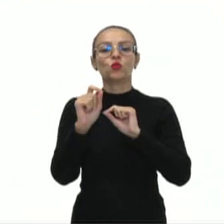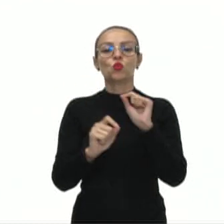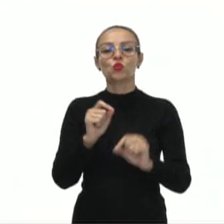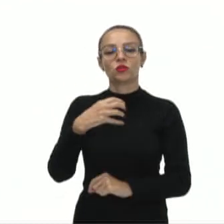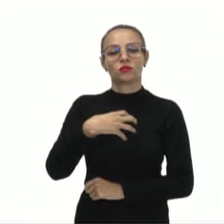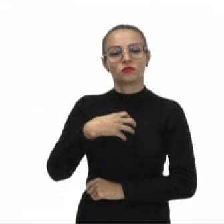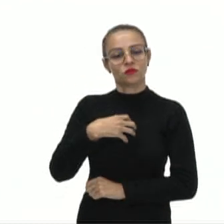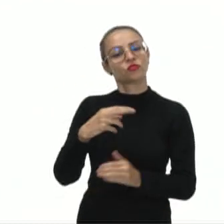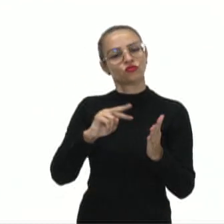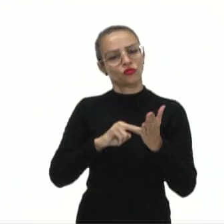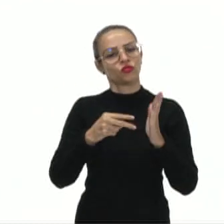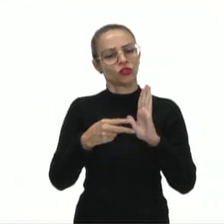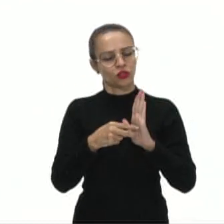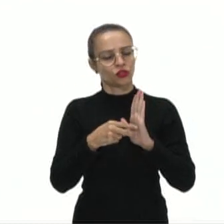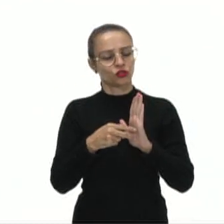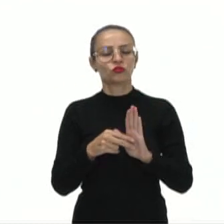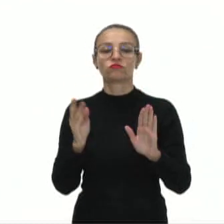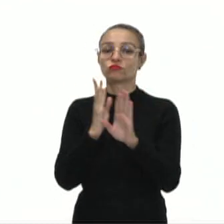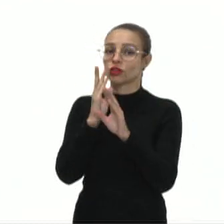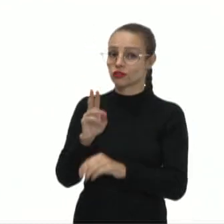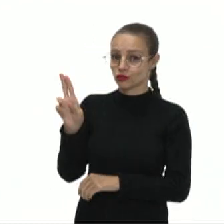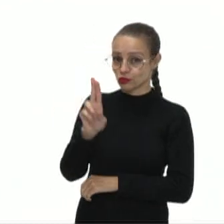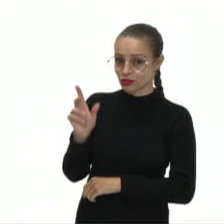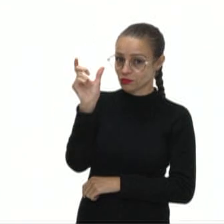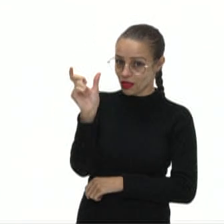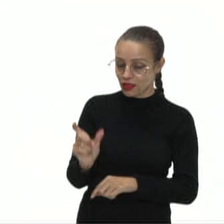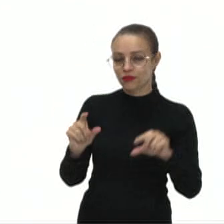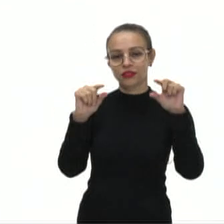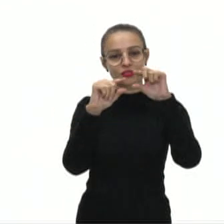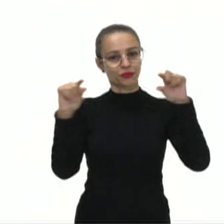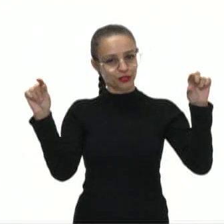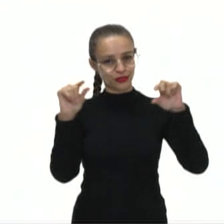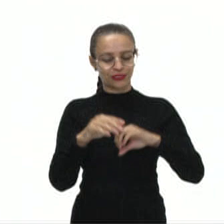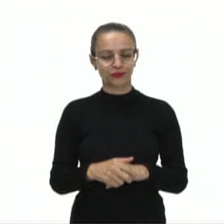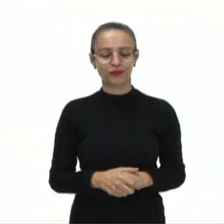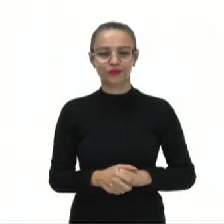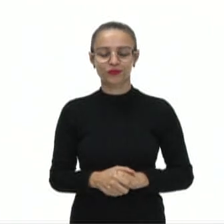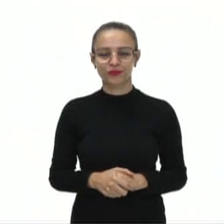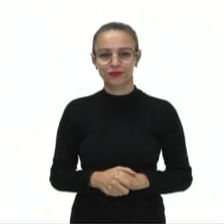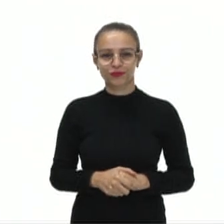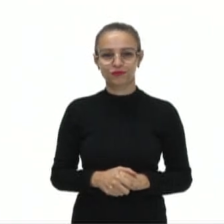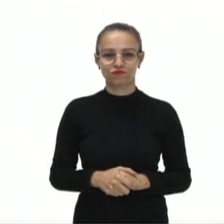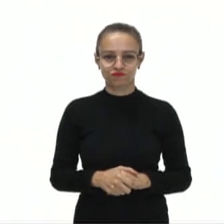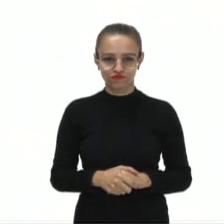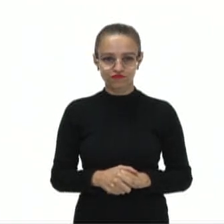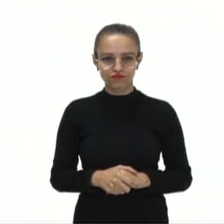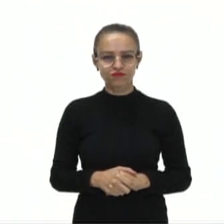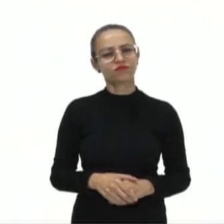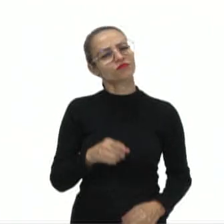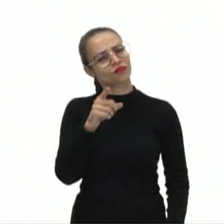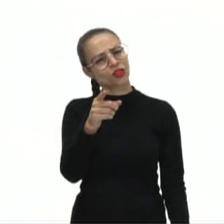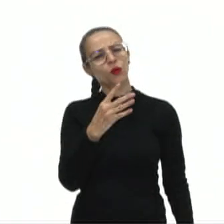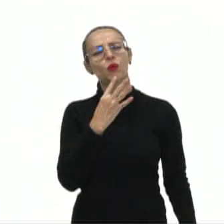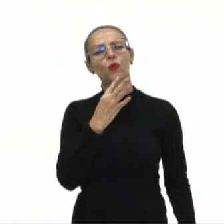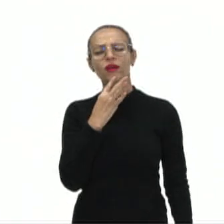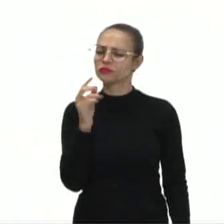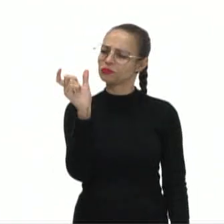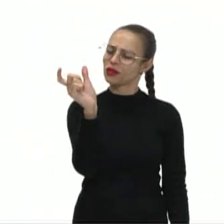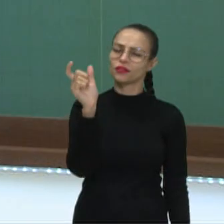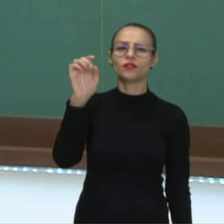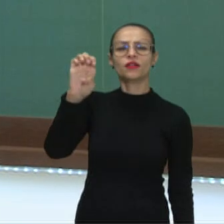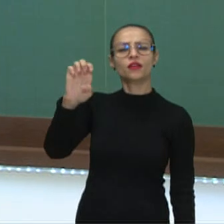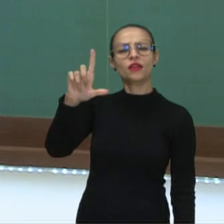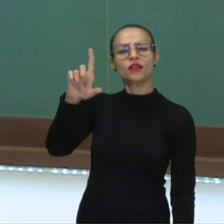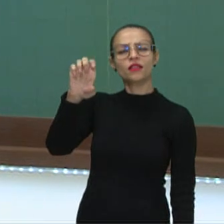sentido decorrente do uso de palavras e expressões. Você já ouviu falar em elegia?